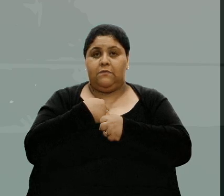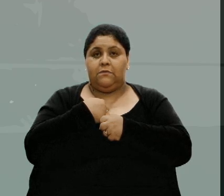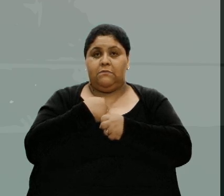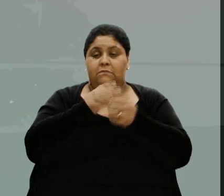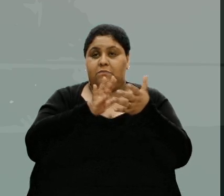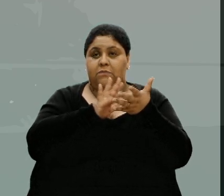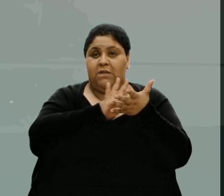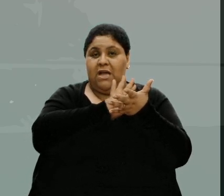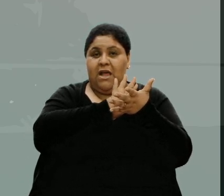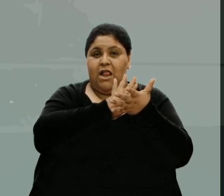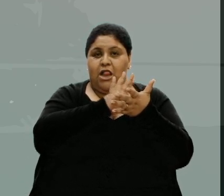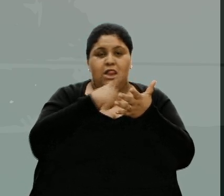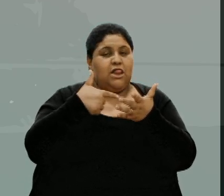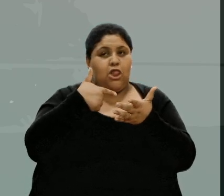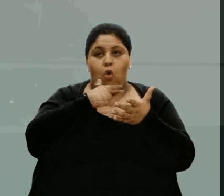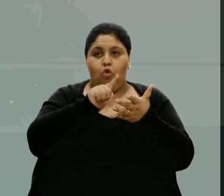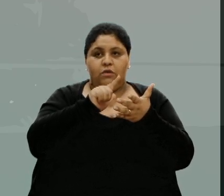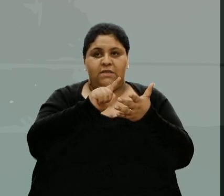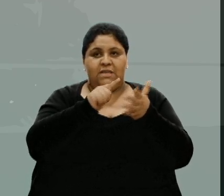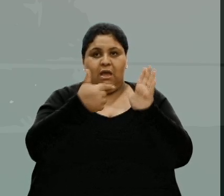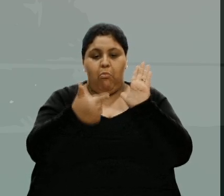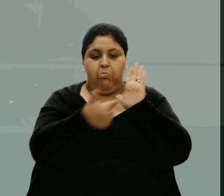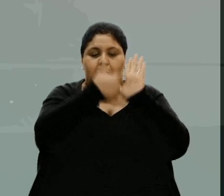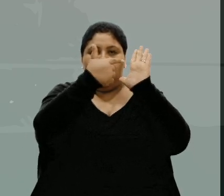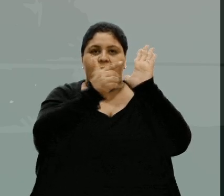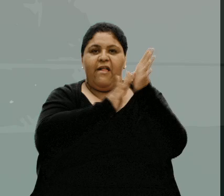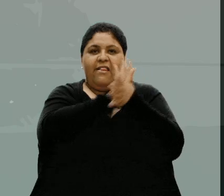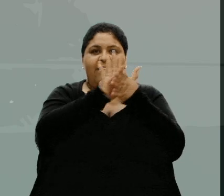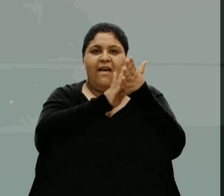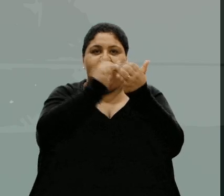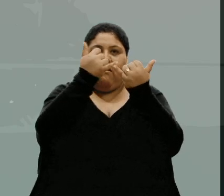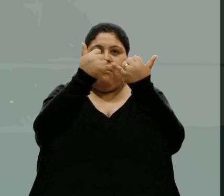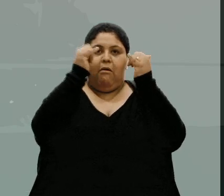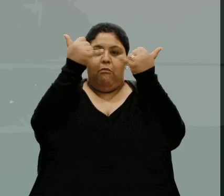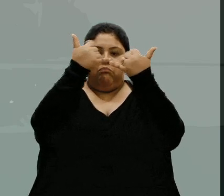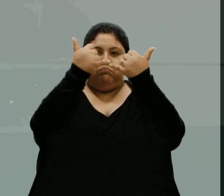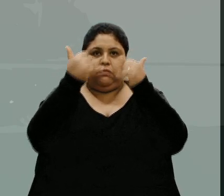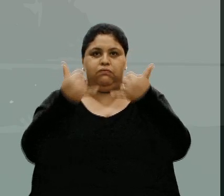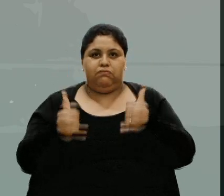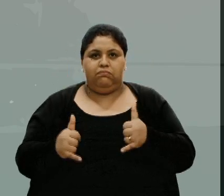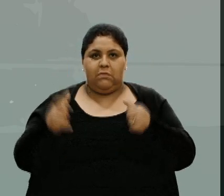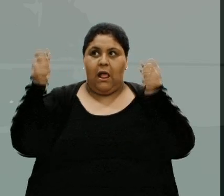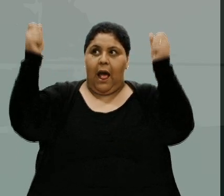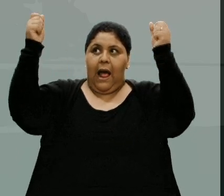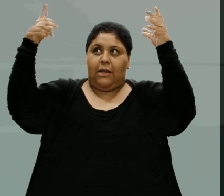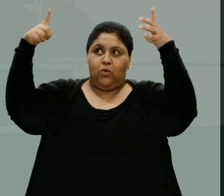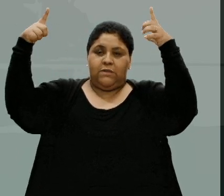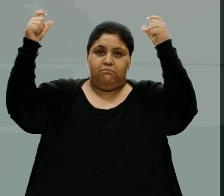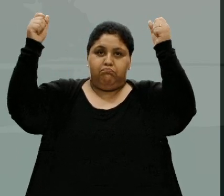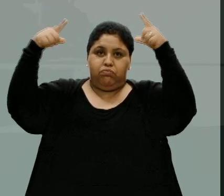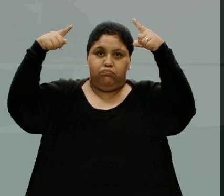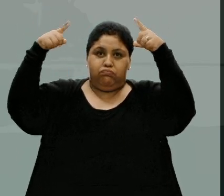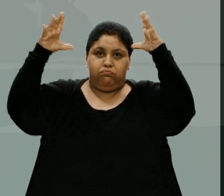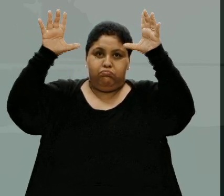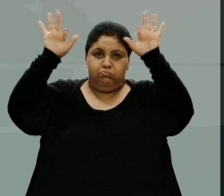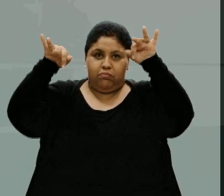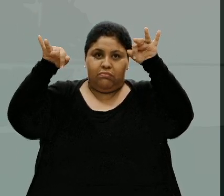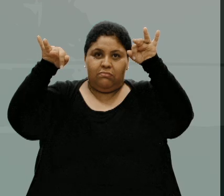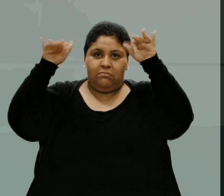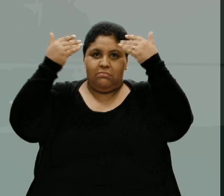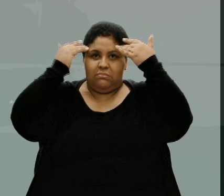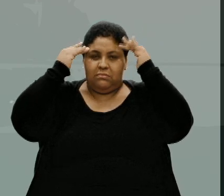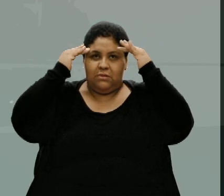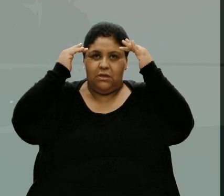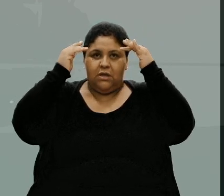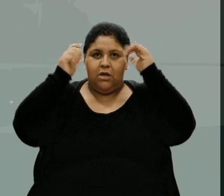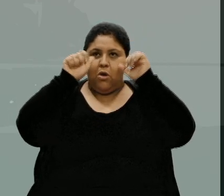nada numa rede elétrica que caía tudo na escola. Aquele ar-condicionado que foi ligado na